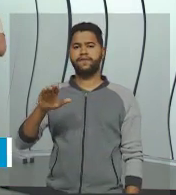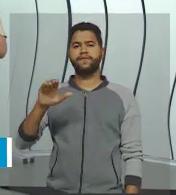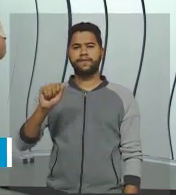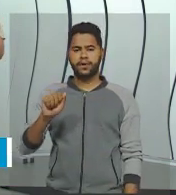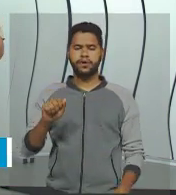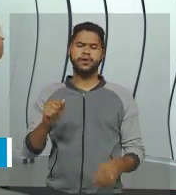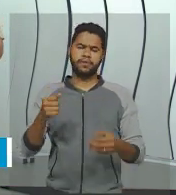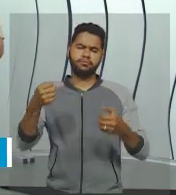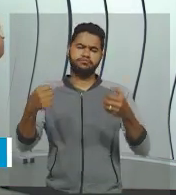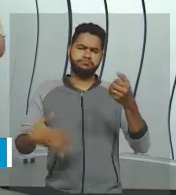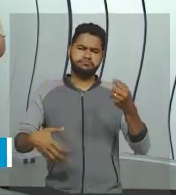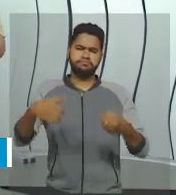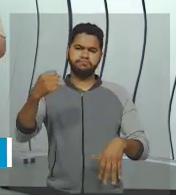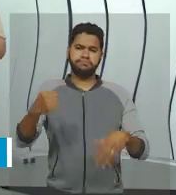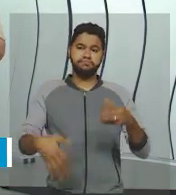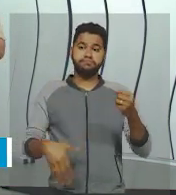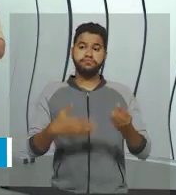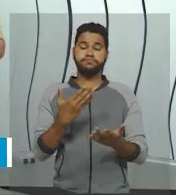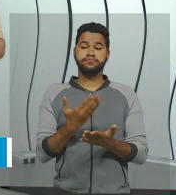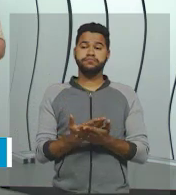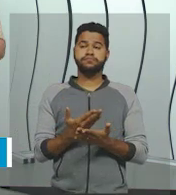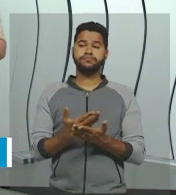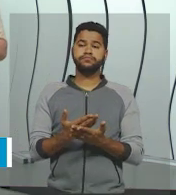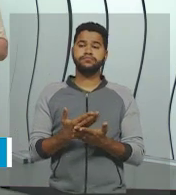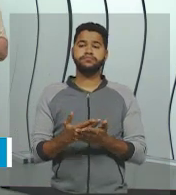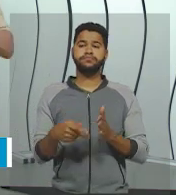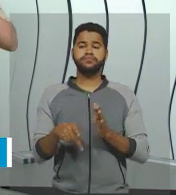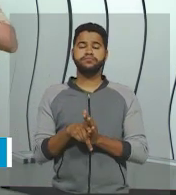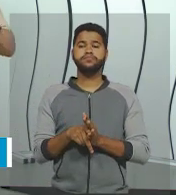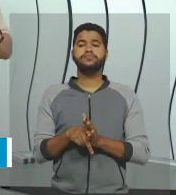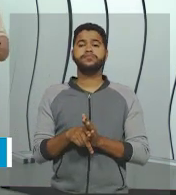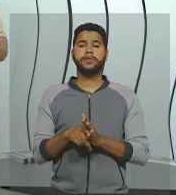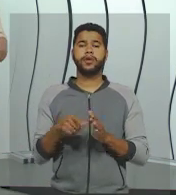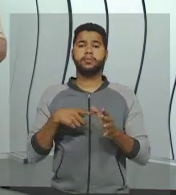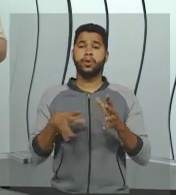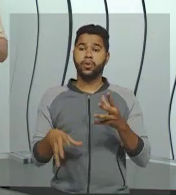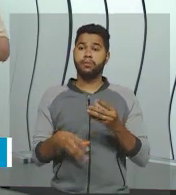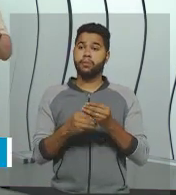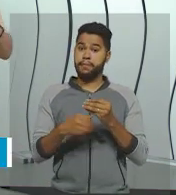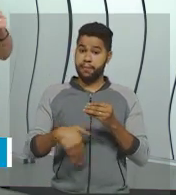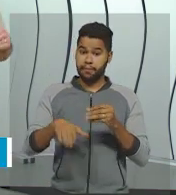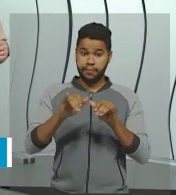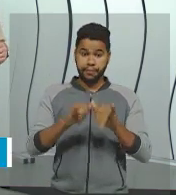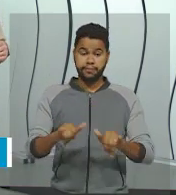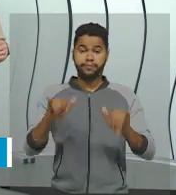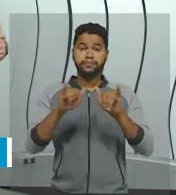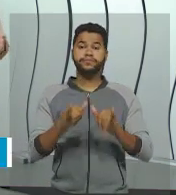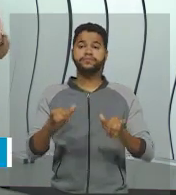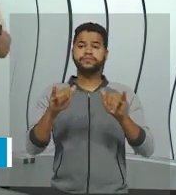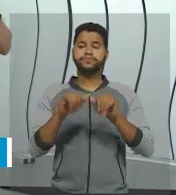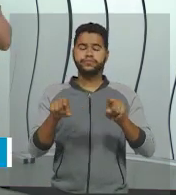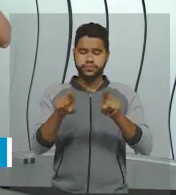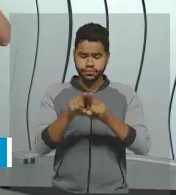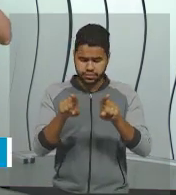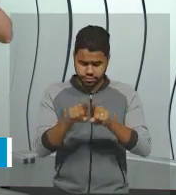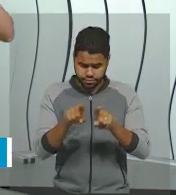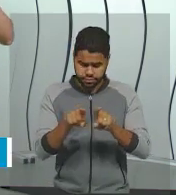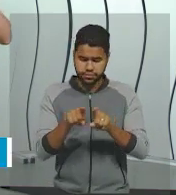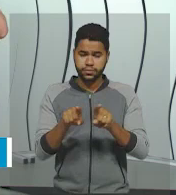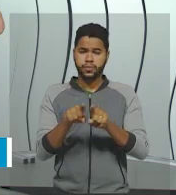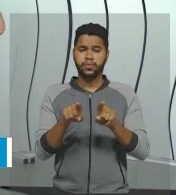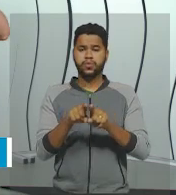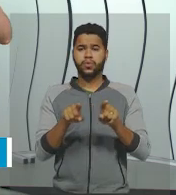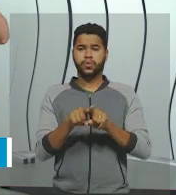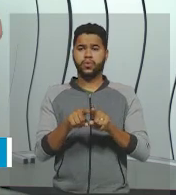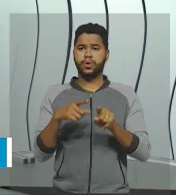vai discutir na aula de hoje. Apenas para a gente poder completar, tem mais uma informação que deve ser levada em conta, que é o ângulo